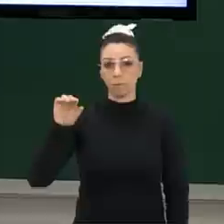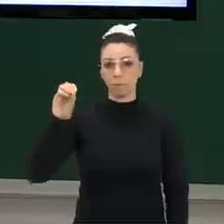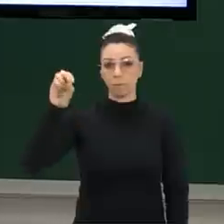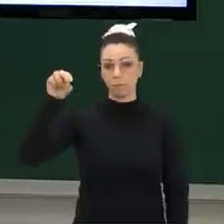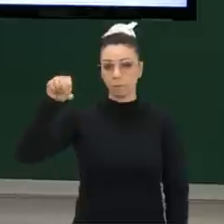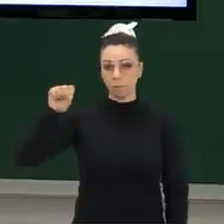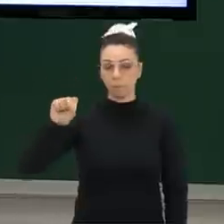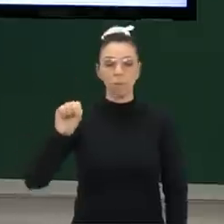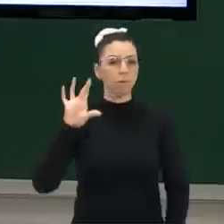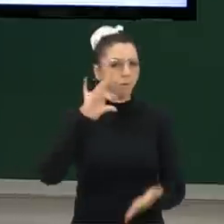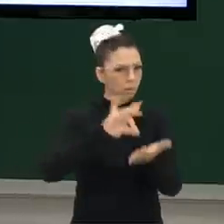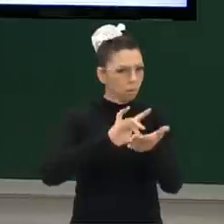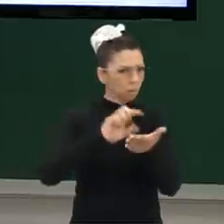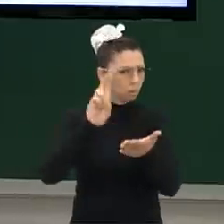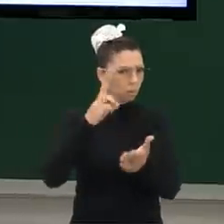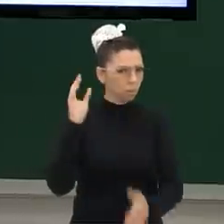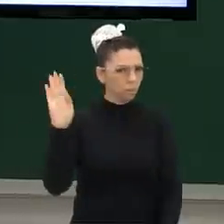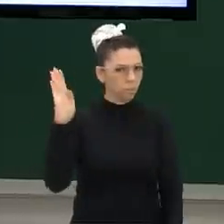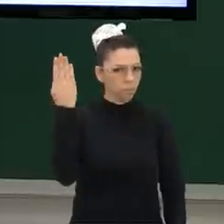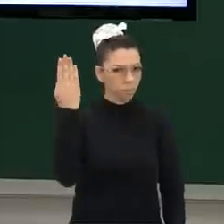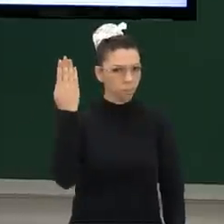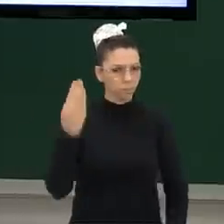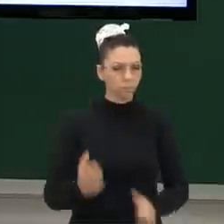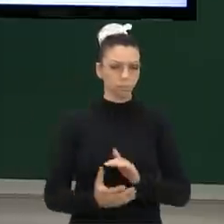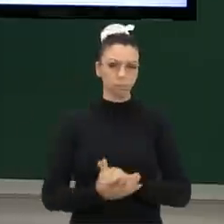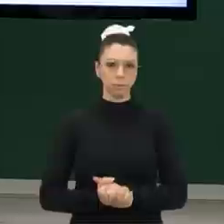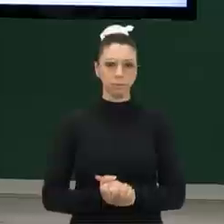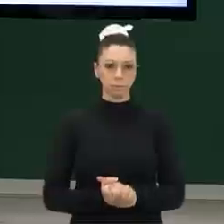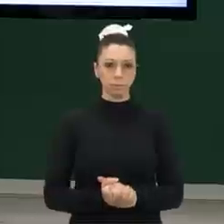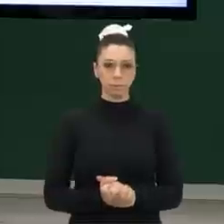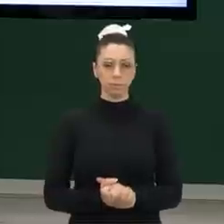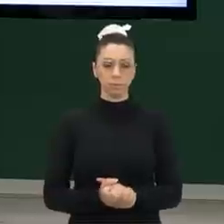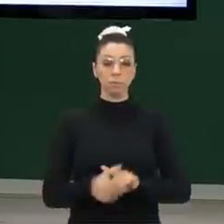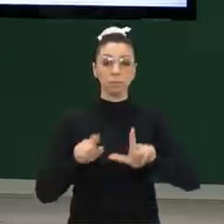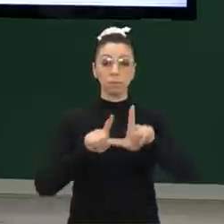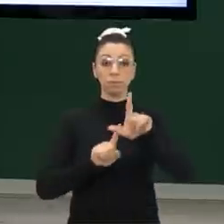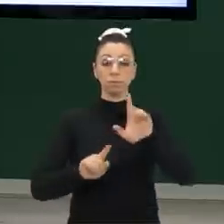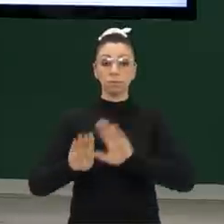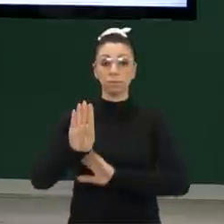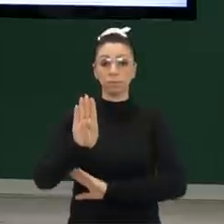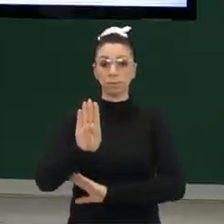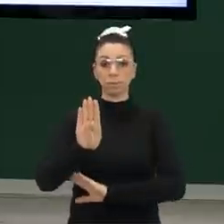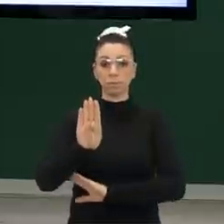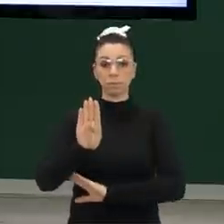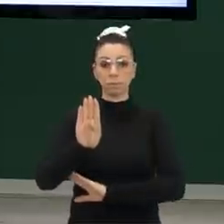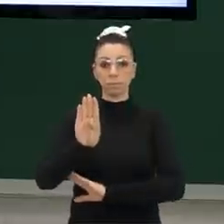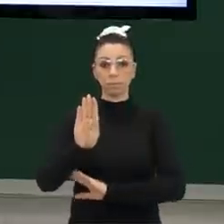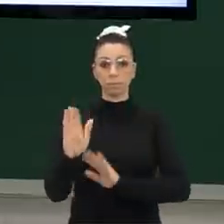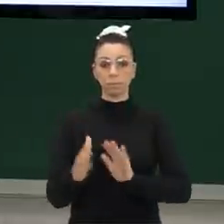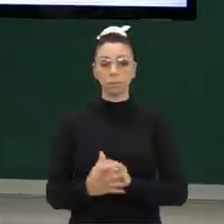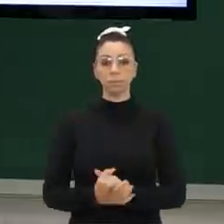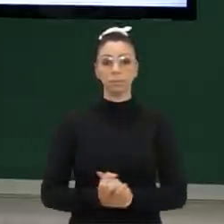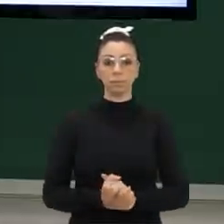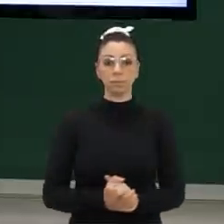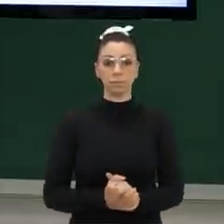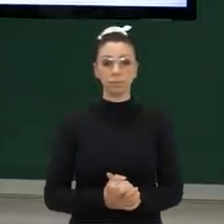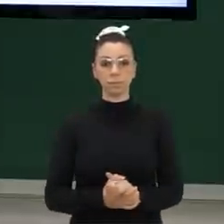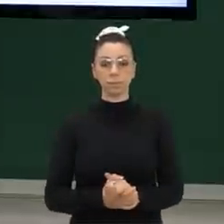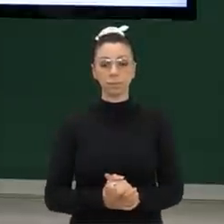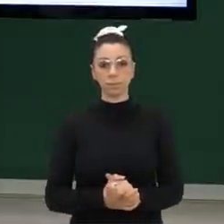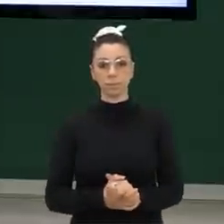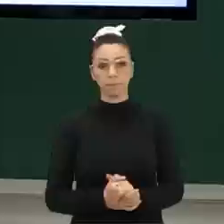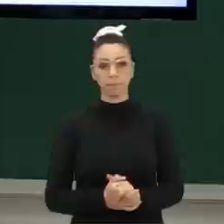or false? E na B? There are lamps in this room. Lamps, nós